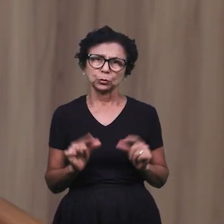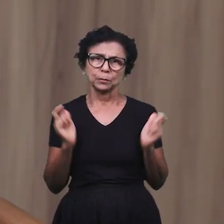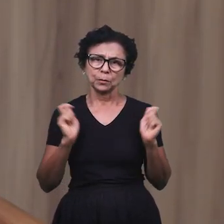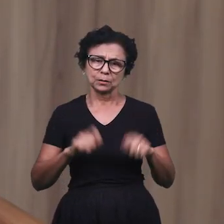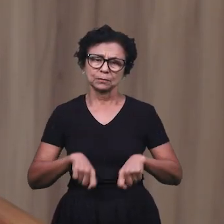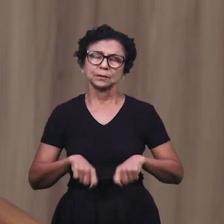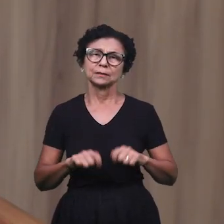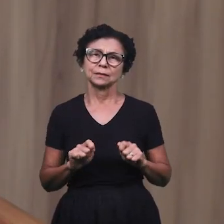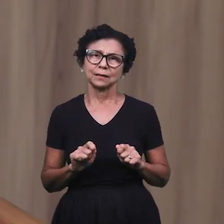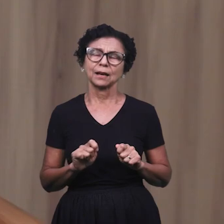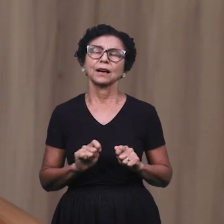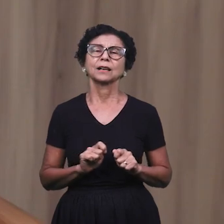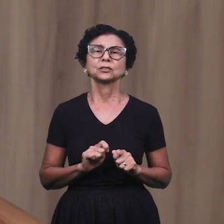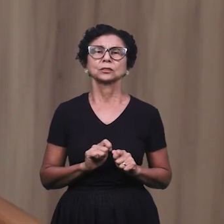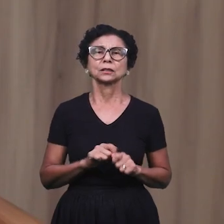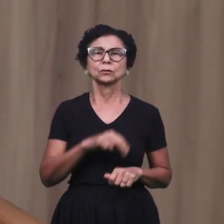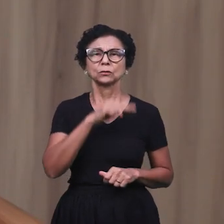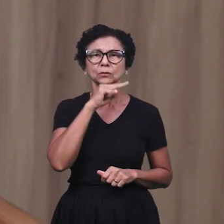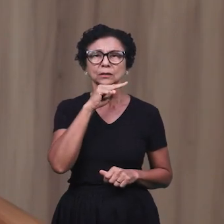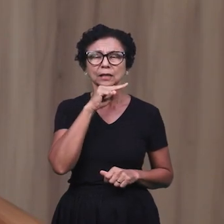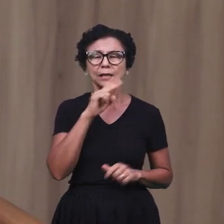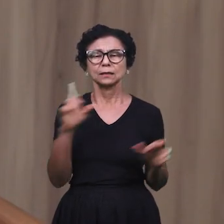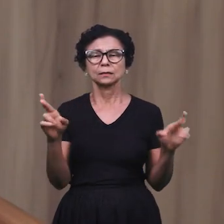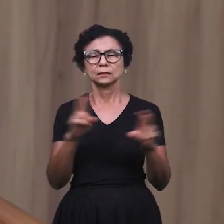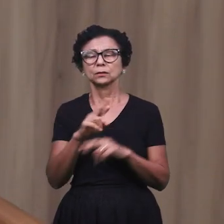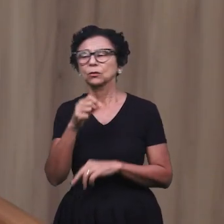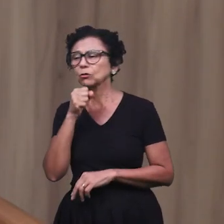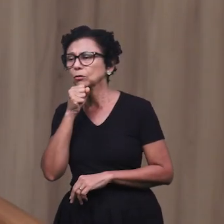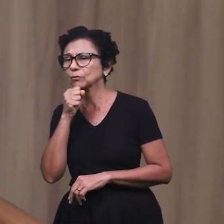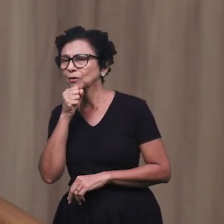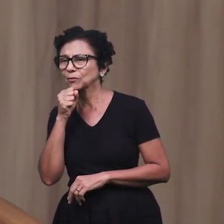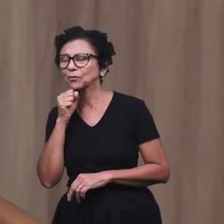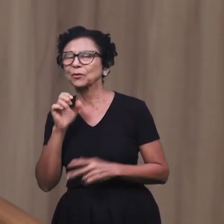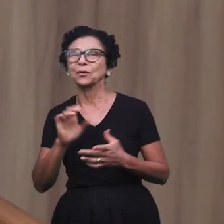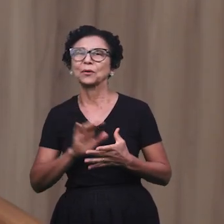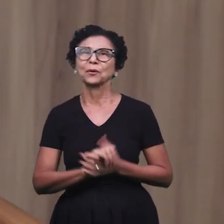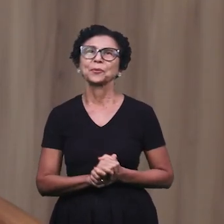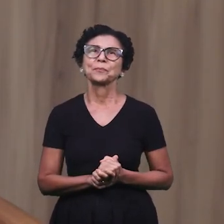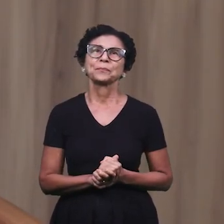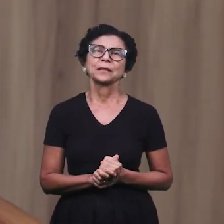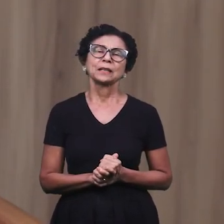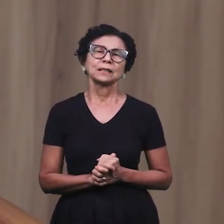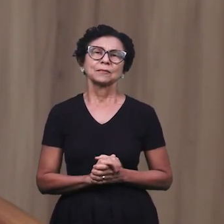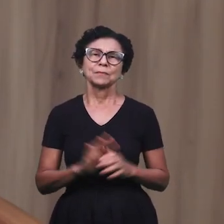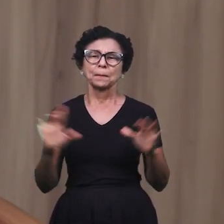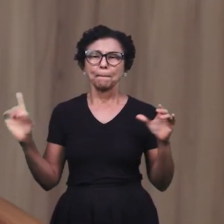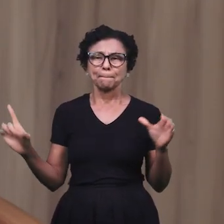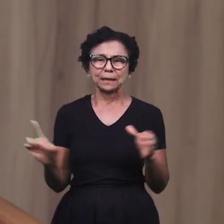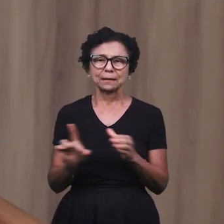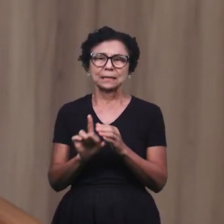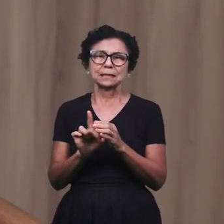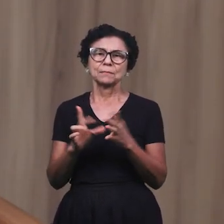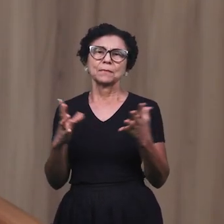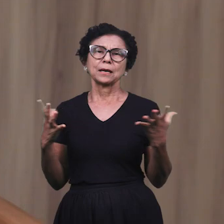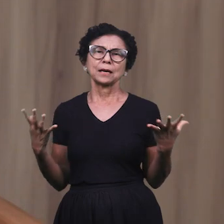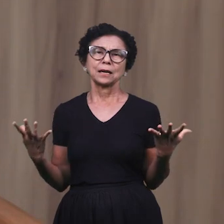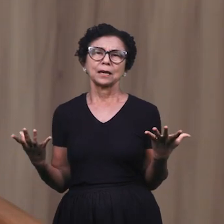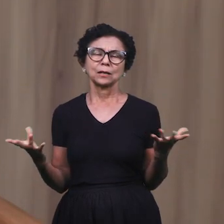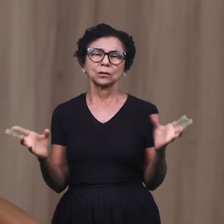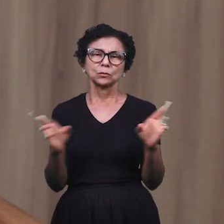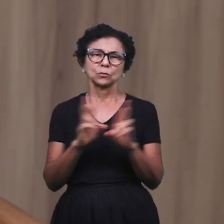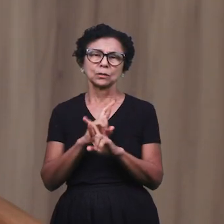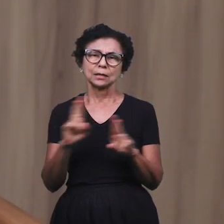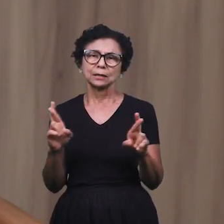essa convivência com os avós, o fortalecimento da sua vida mesmo, de pertencimento, estreitamento de laços familiares